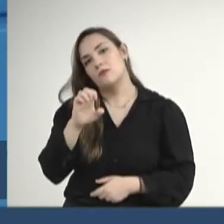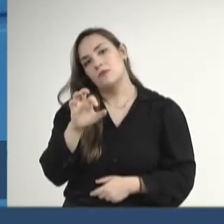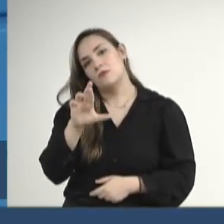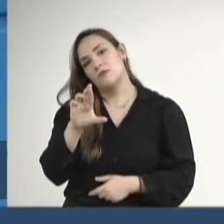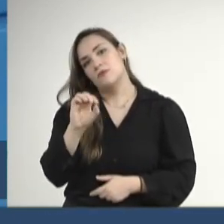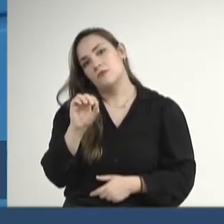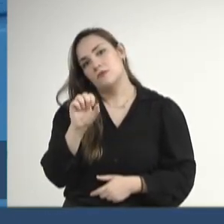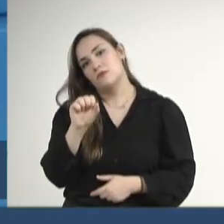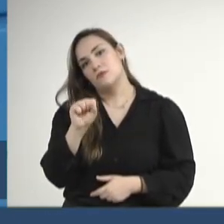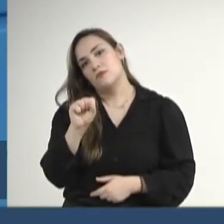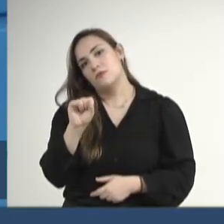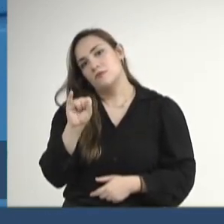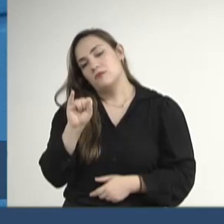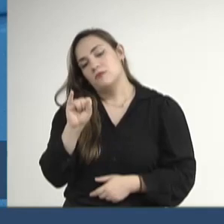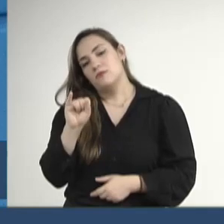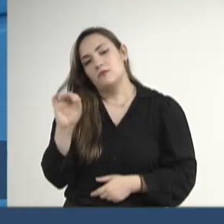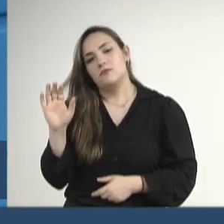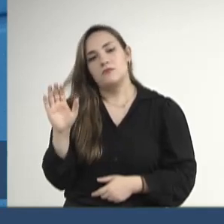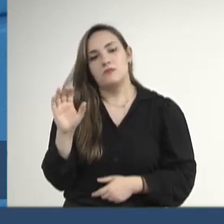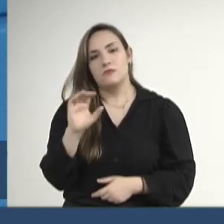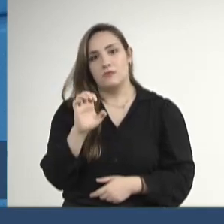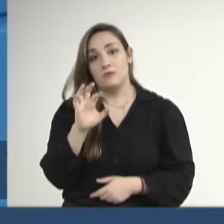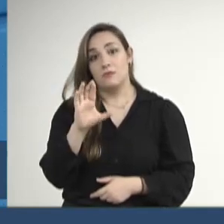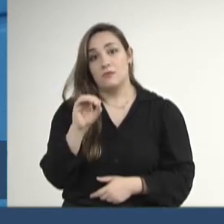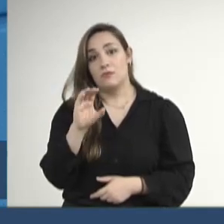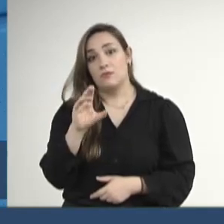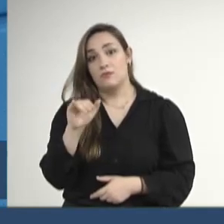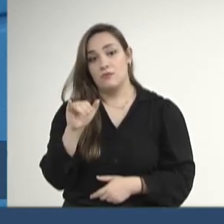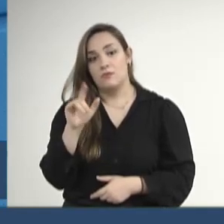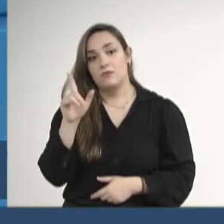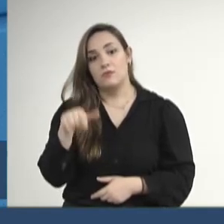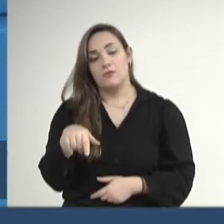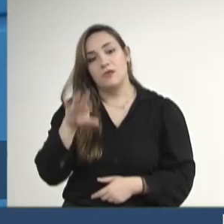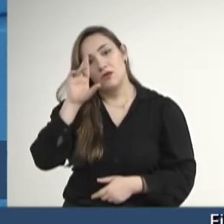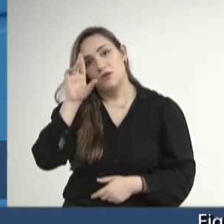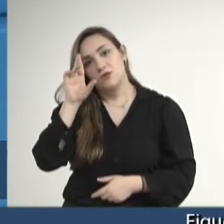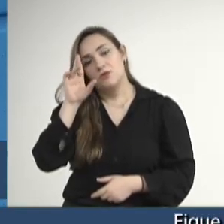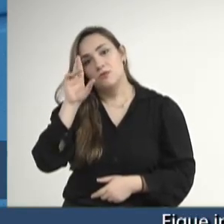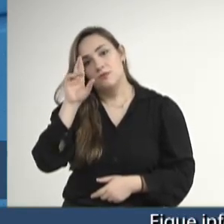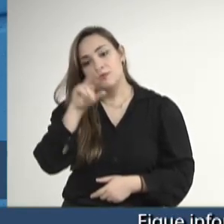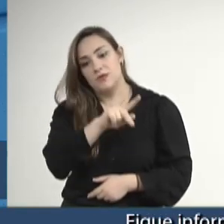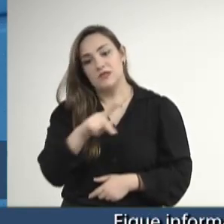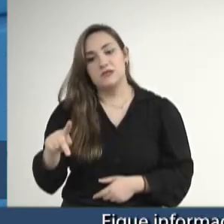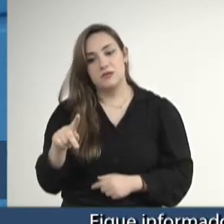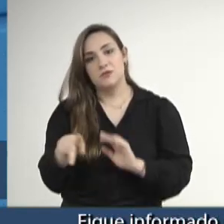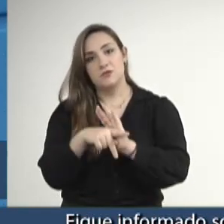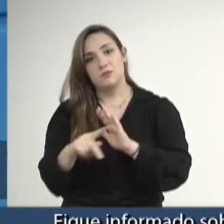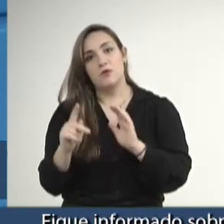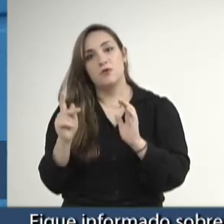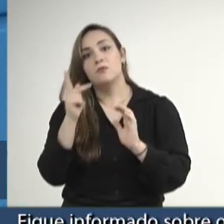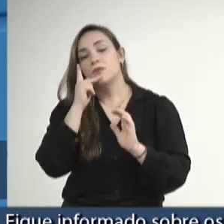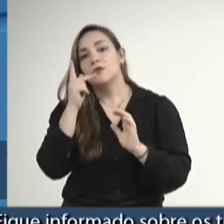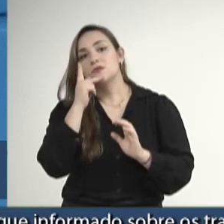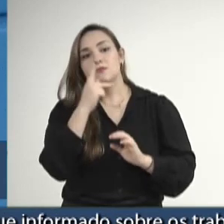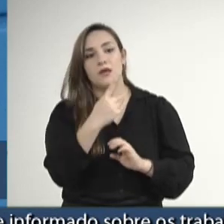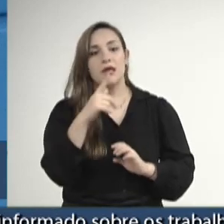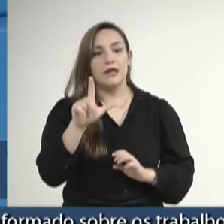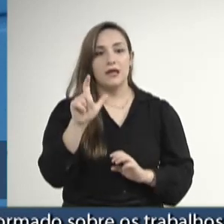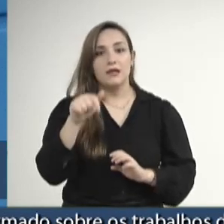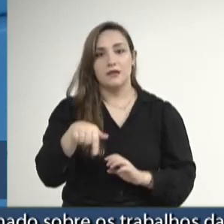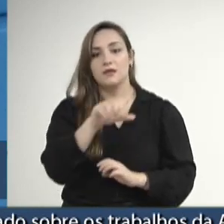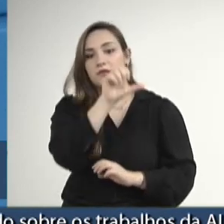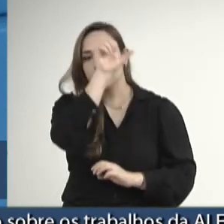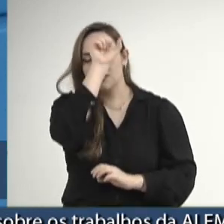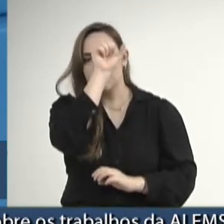scaini que é o presidente do nosso diretório municipal do partido liberal de São Gabriel do Oeste bem como pelo